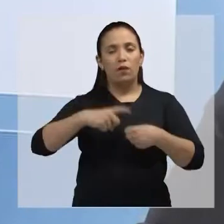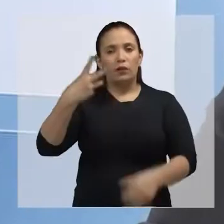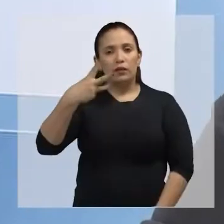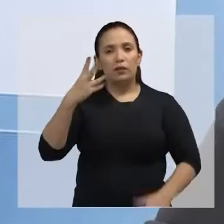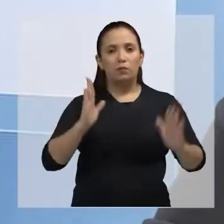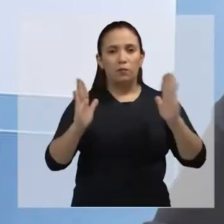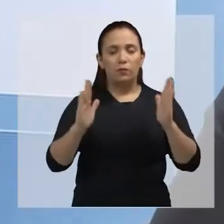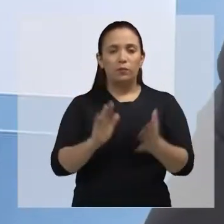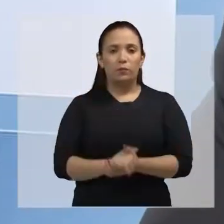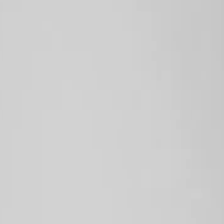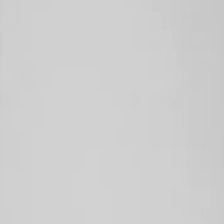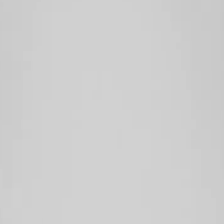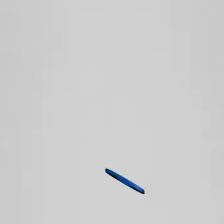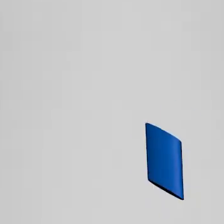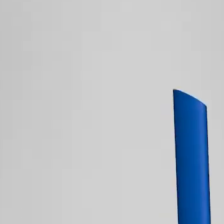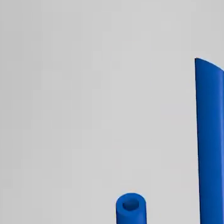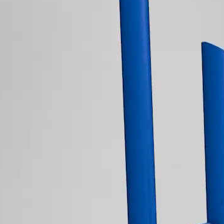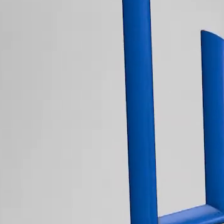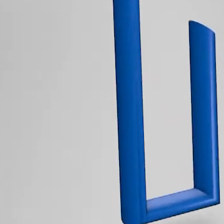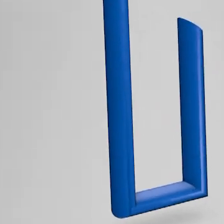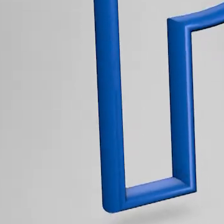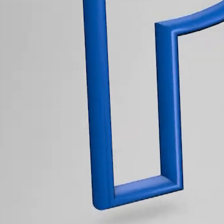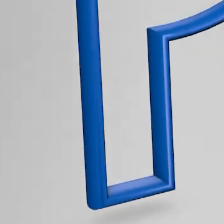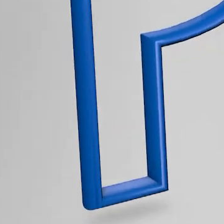Não sai daí não.